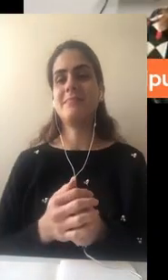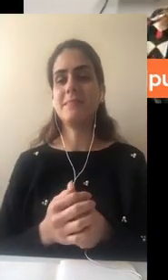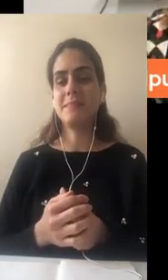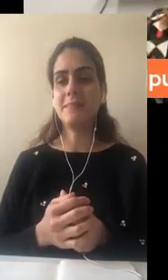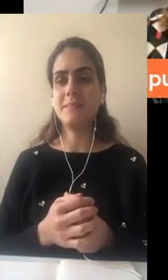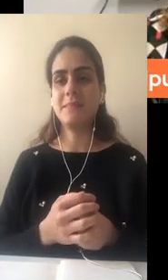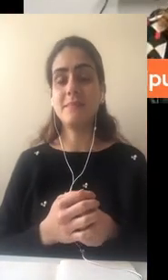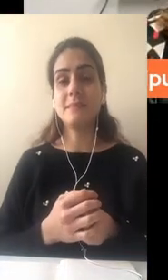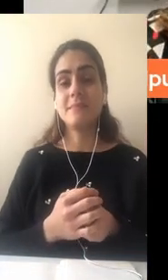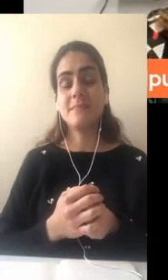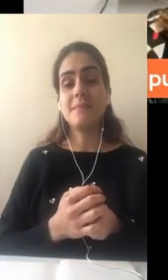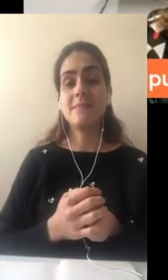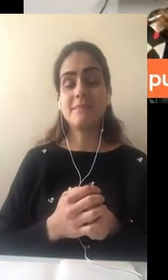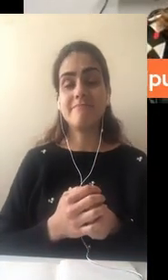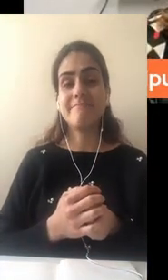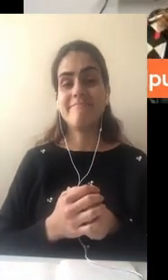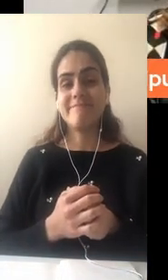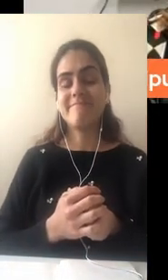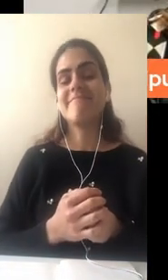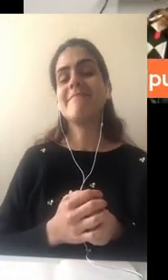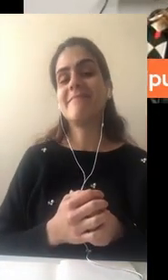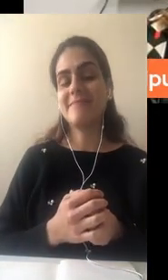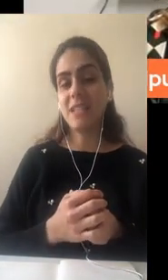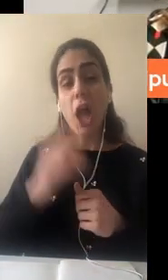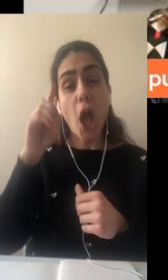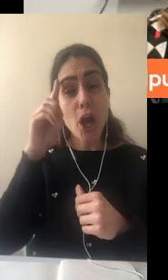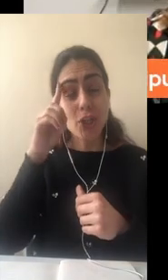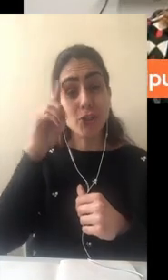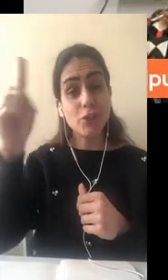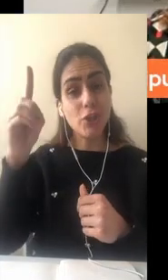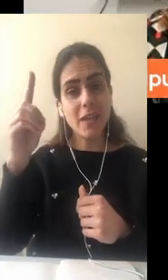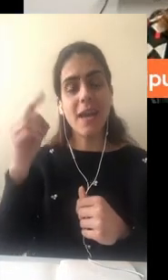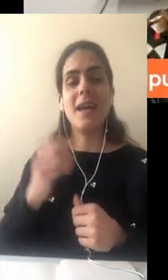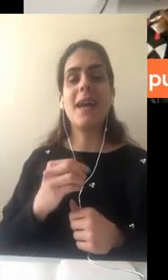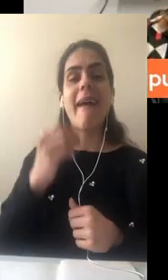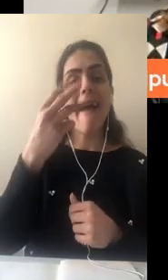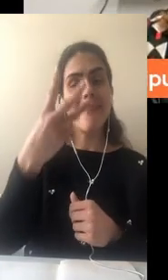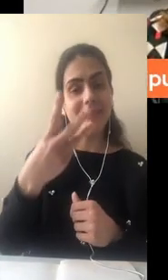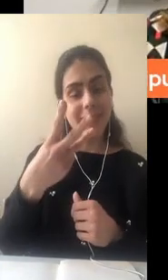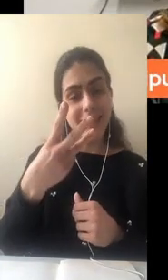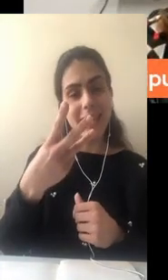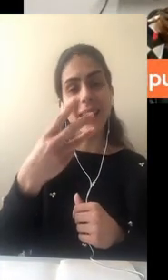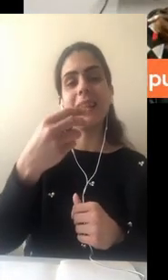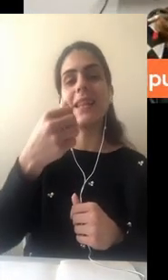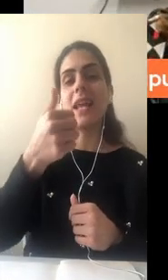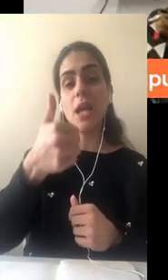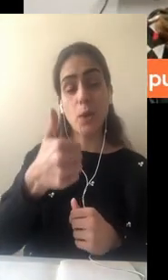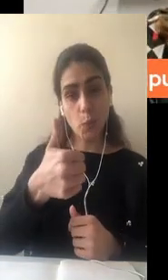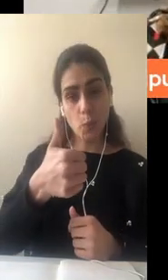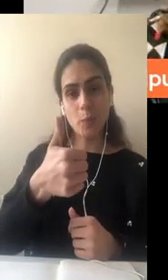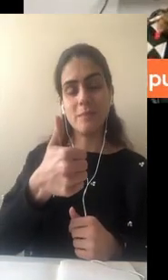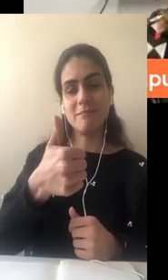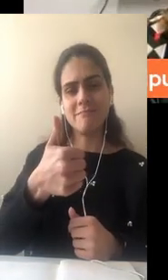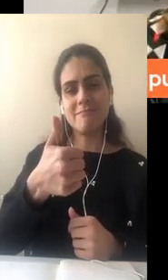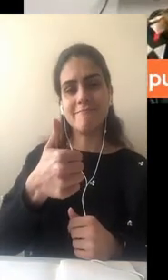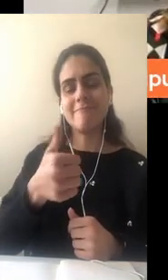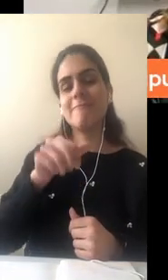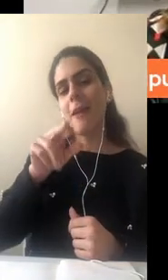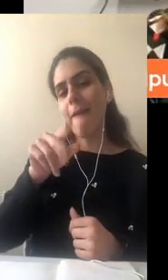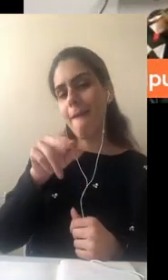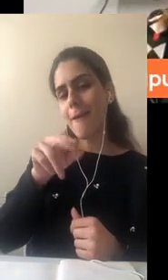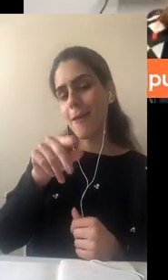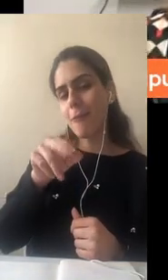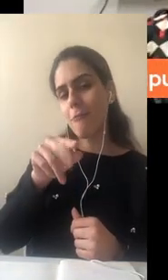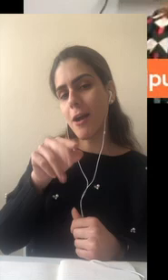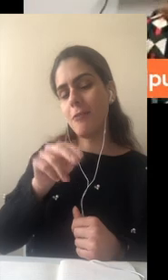nessa mesma data nós comemoramos a Reforma Protestante. Vocês Uhum, têm visto isso aqui no Kids. uhum. Então, revista essa